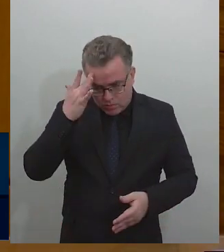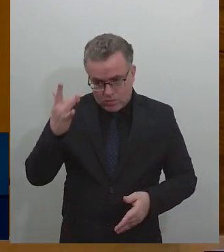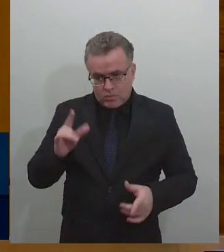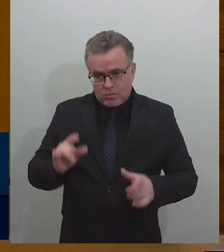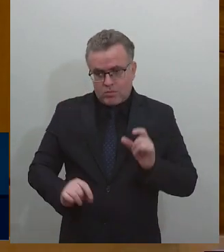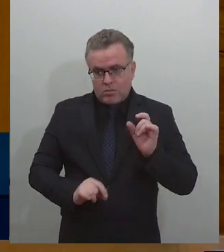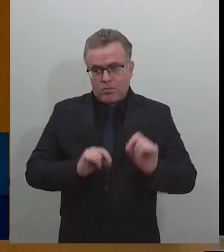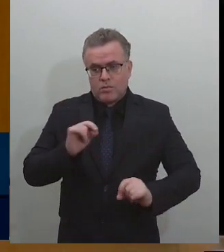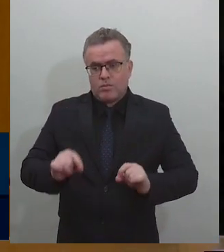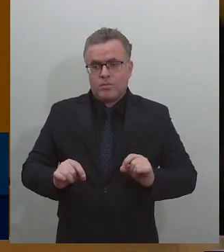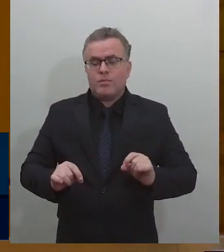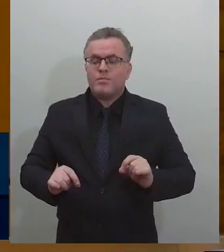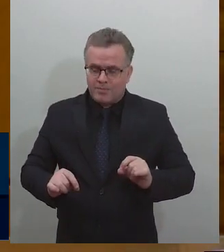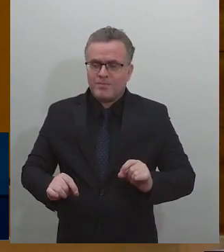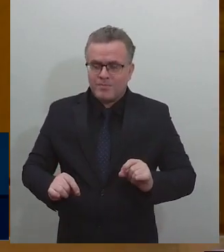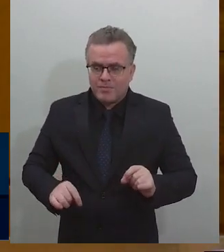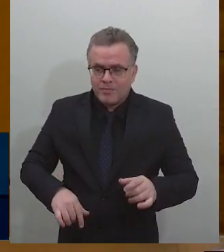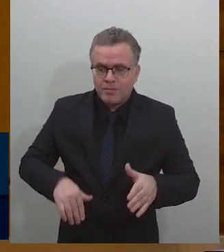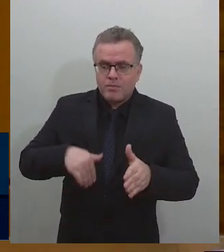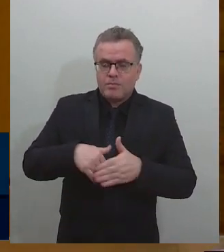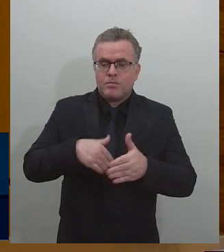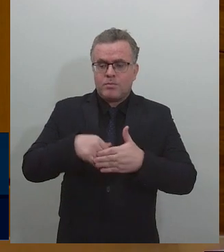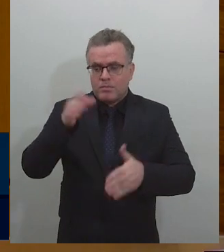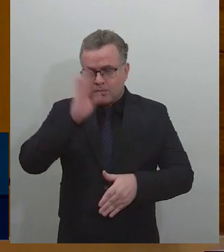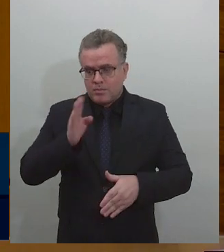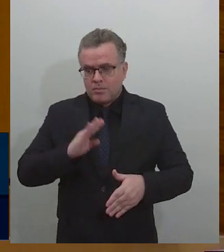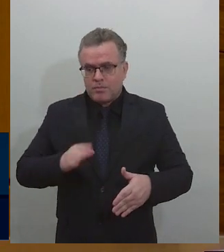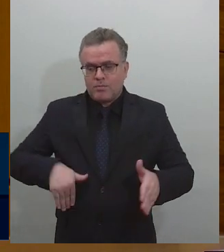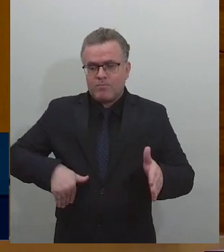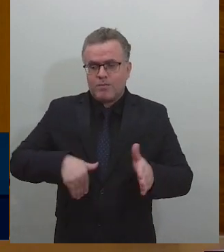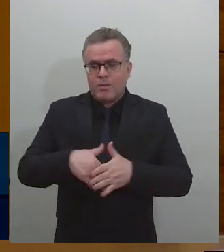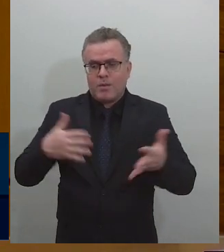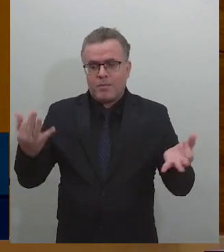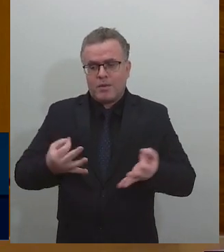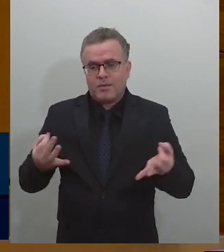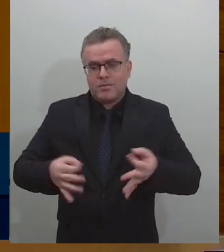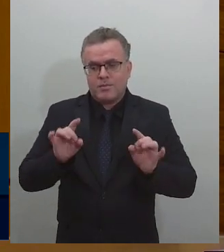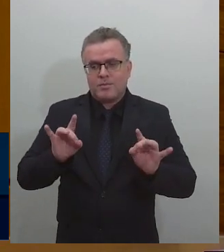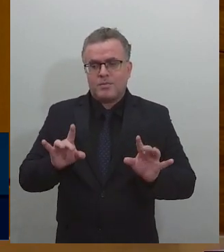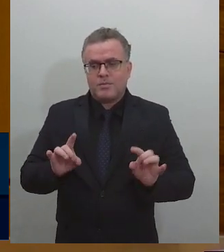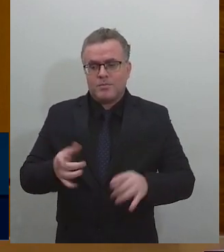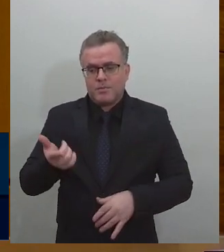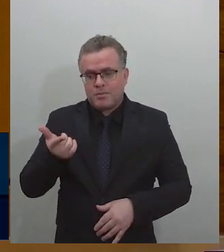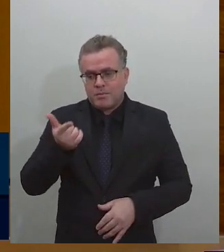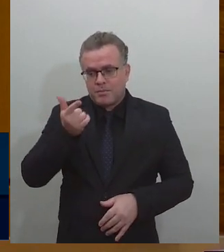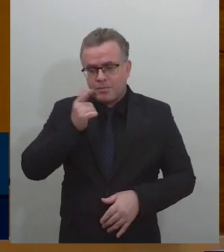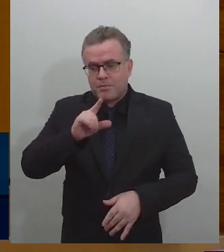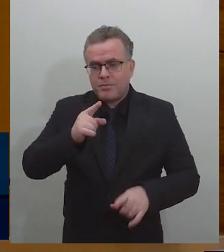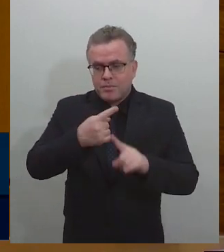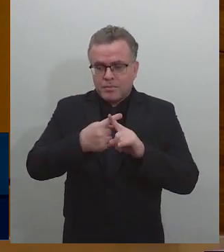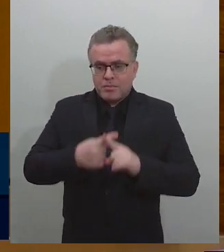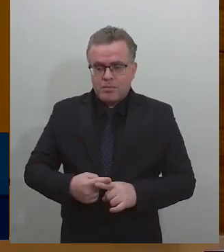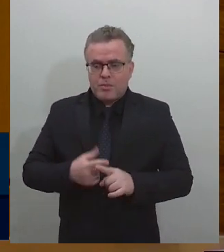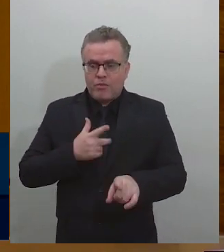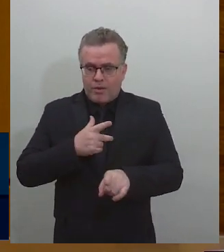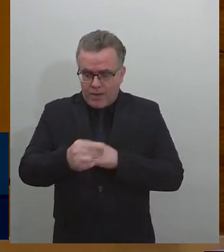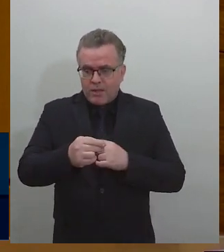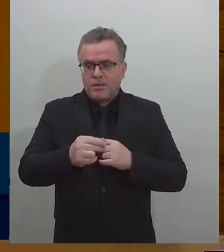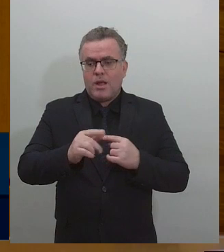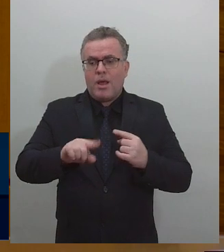consiga realizar um excelente jogo e se classifique, né, para a próxima etapa da competição, podendo aí, quem sabe, a